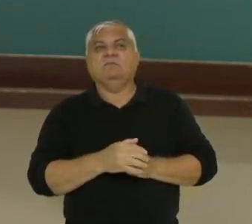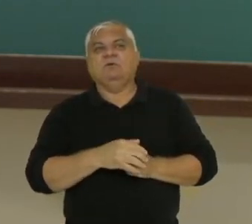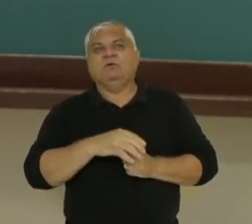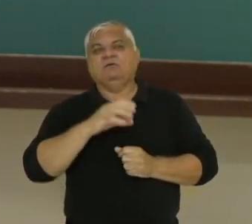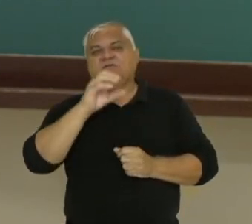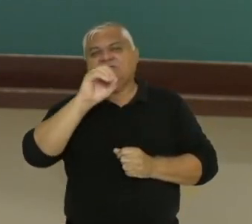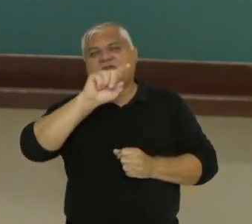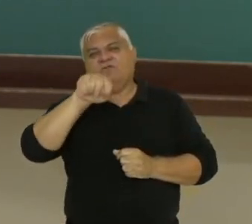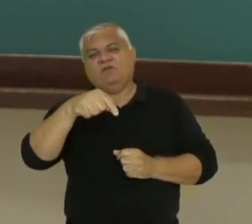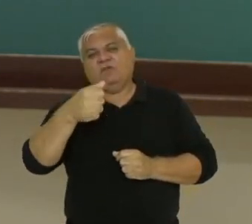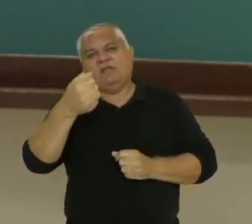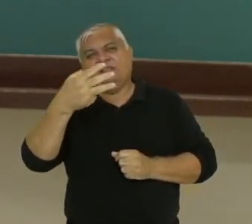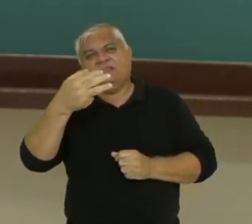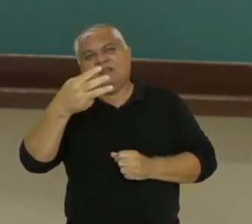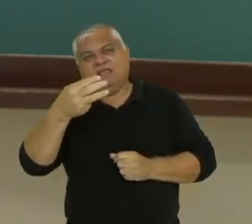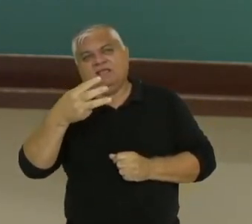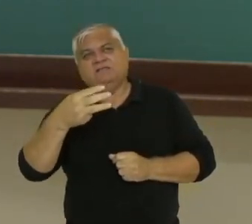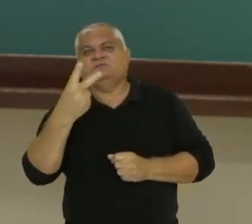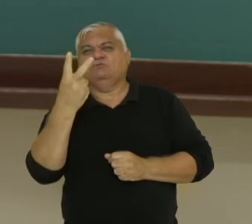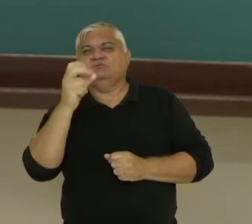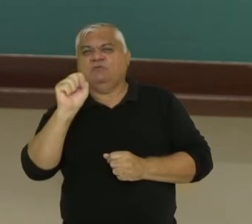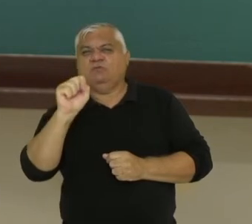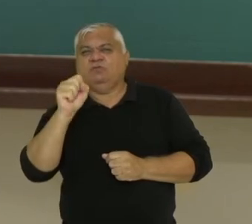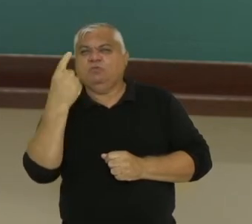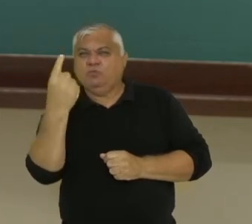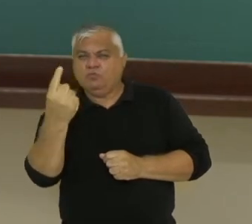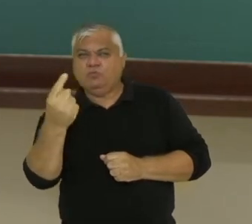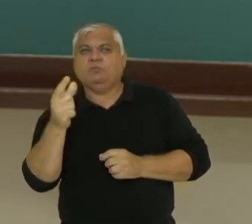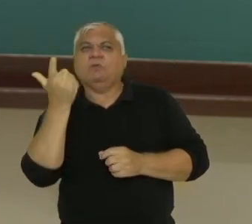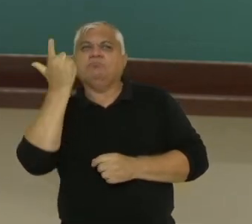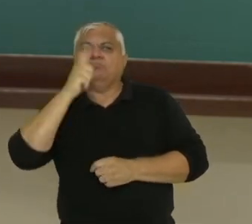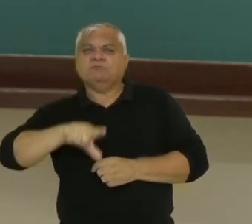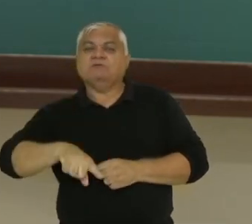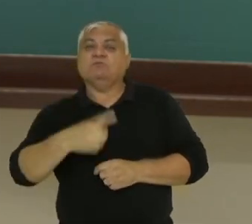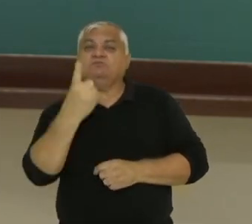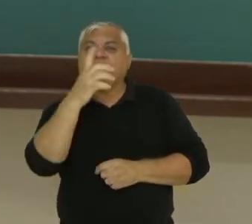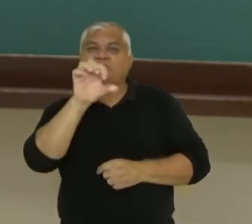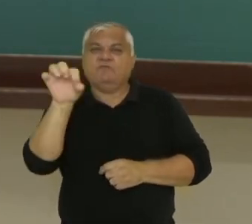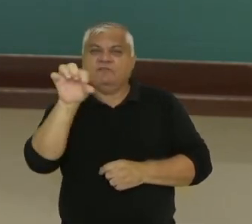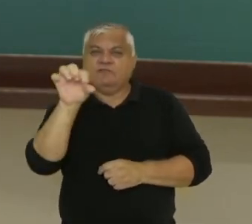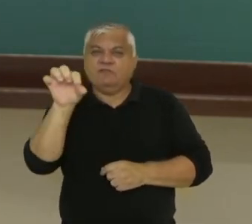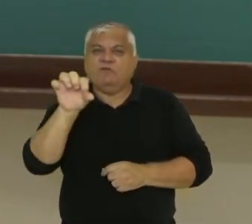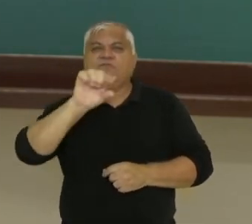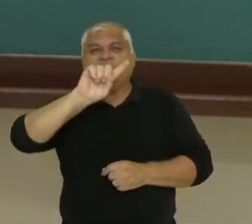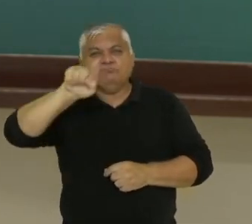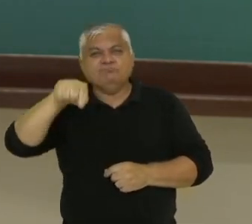por 100, deu isso daqui, vezes, ou seja, no primeiro ano eu tive R$